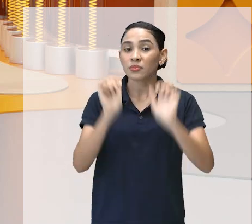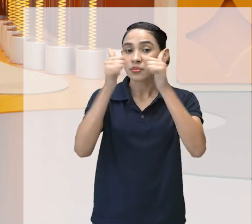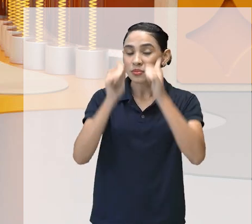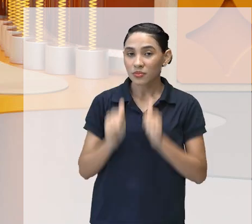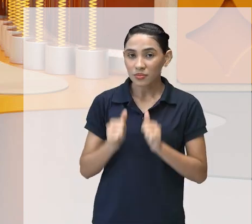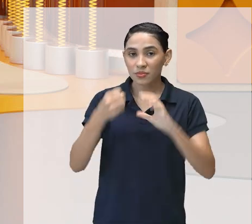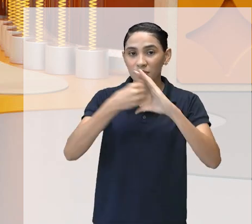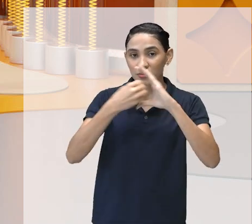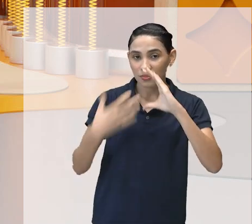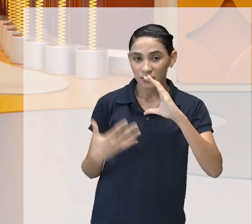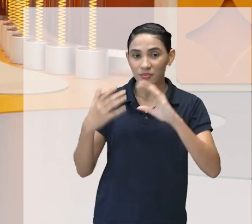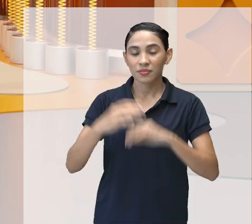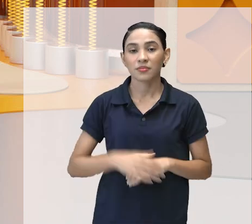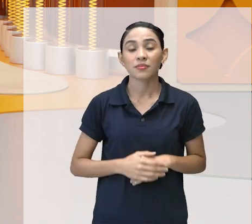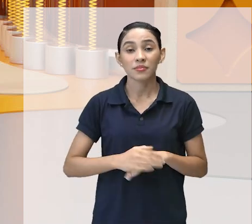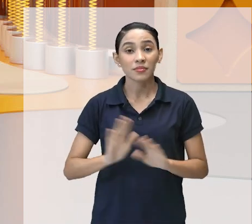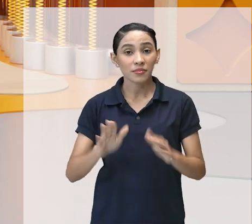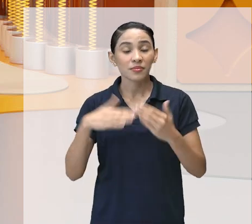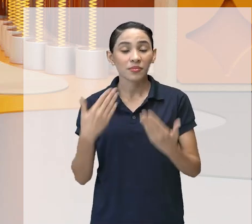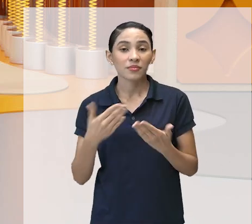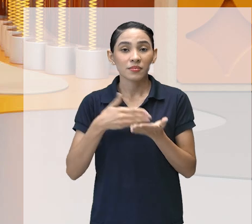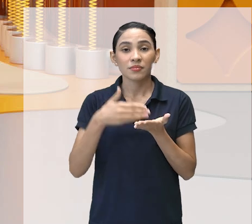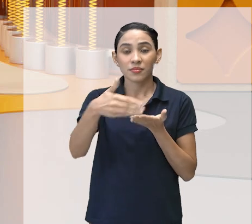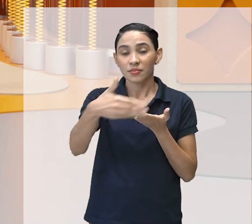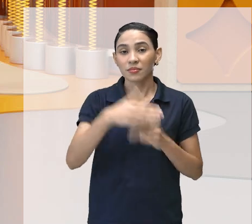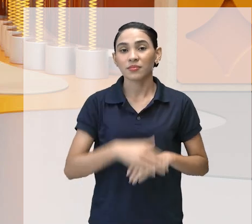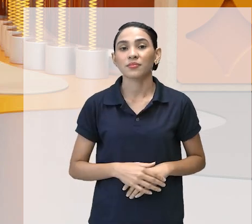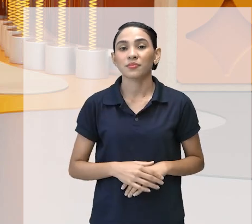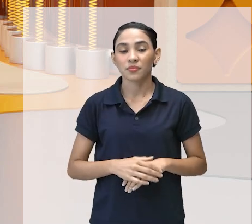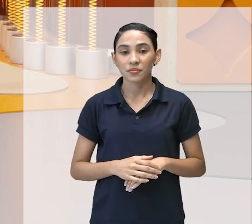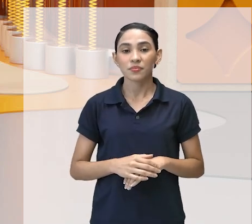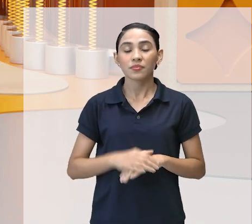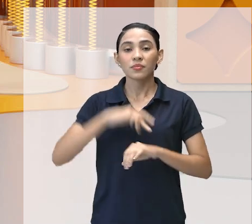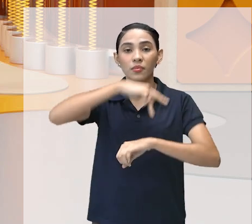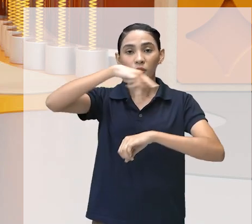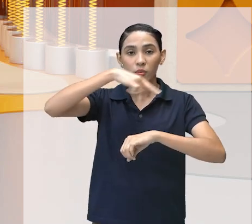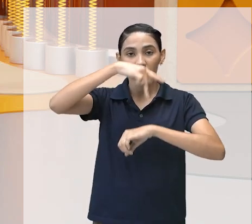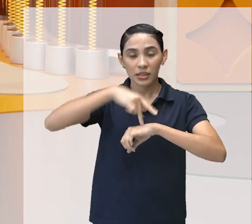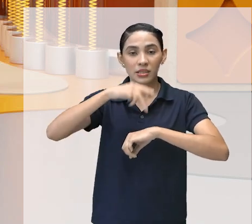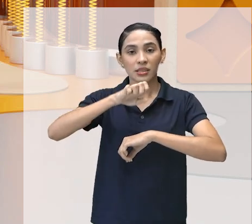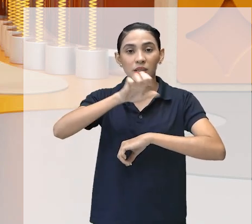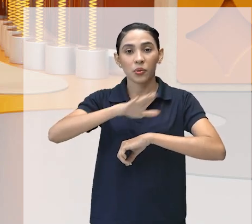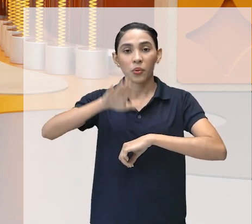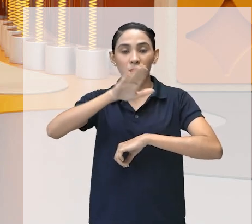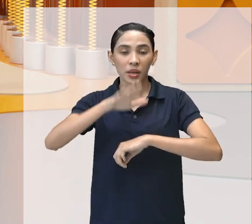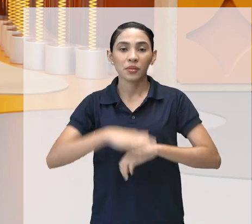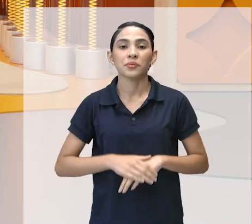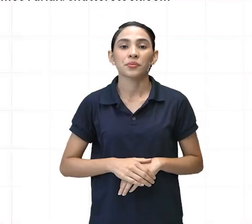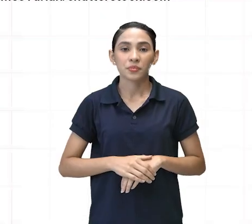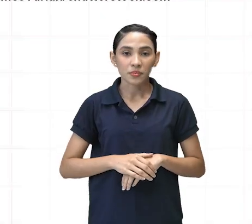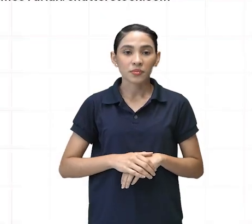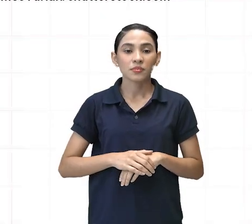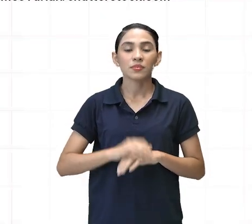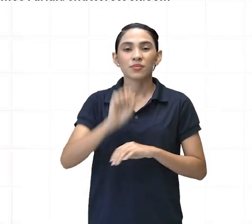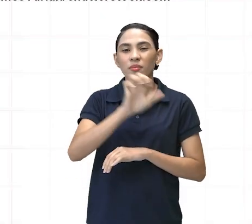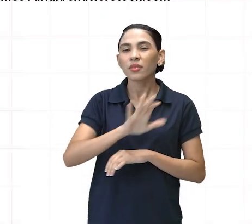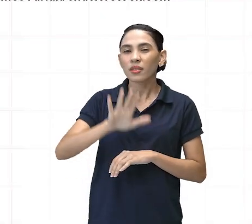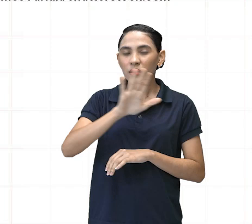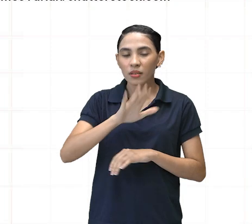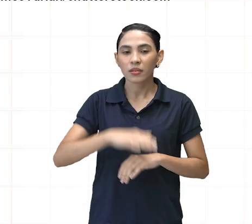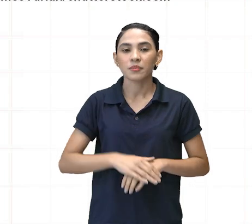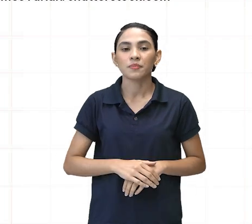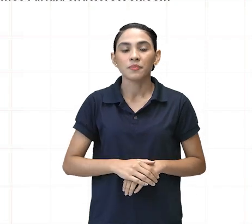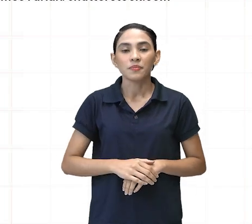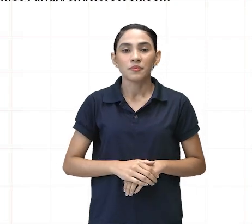analisando essas características. Então, vamos iniciar, gente, com os países europeus, tá? De uma forma